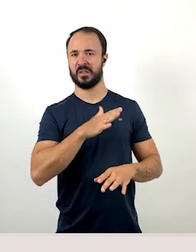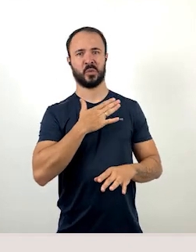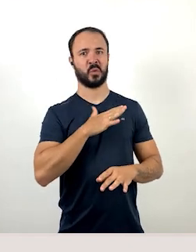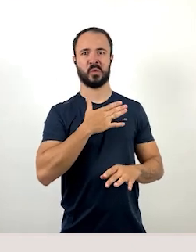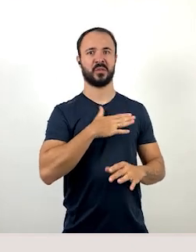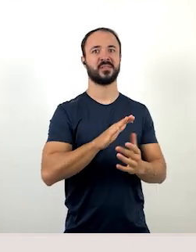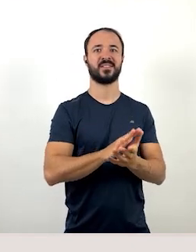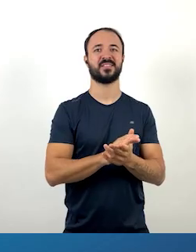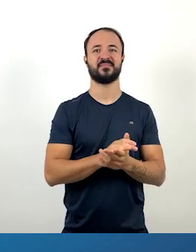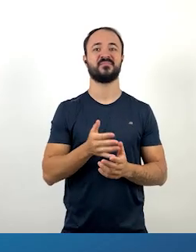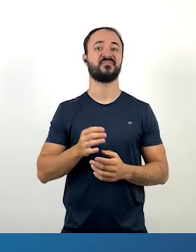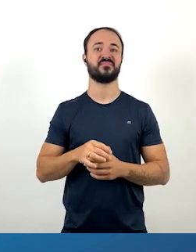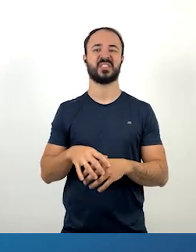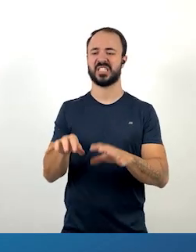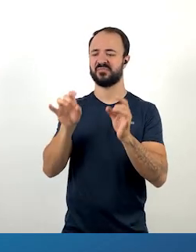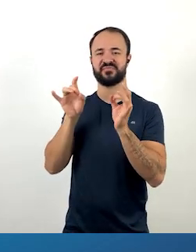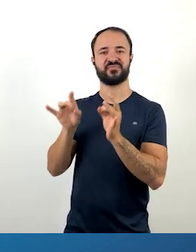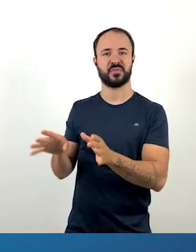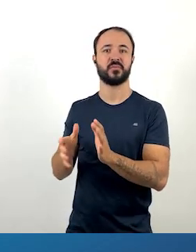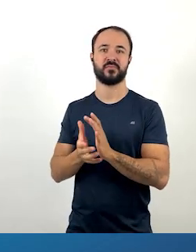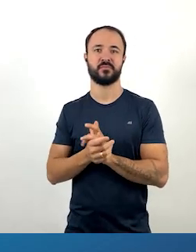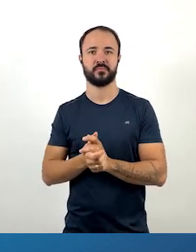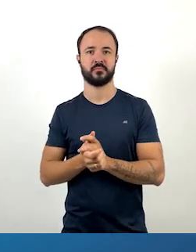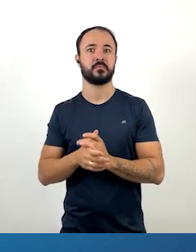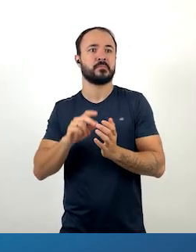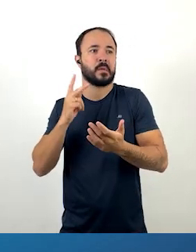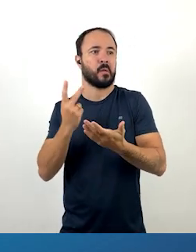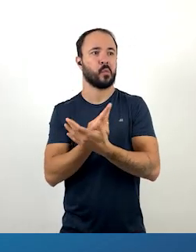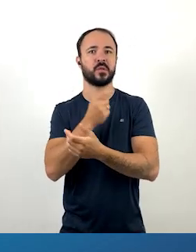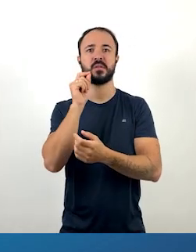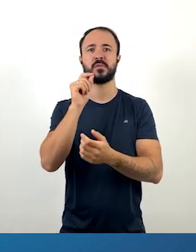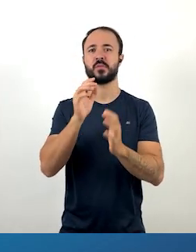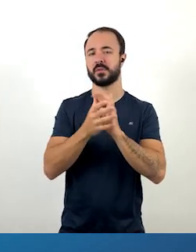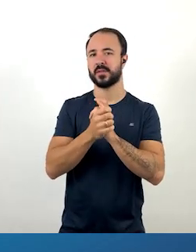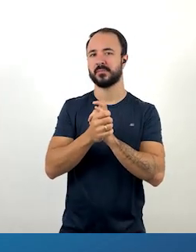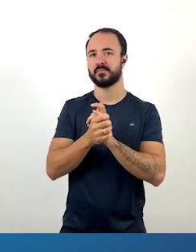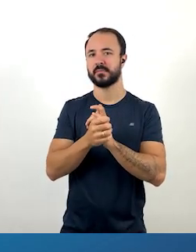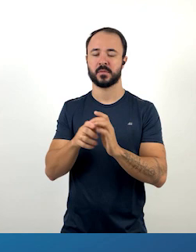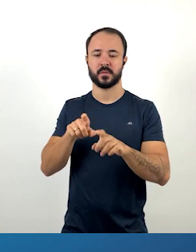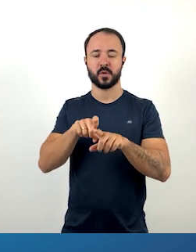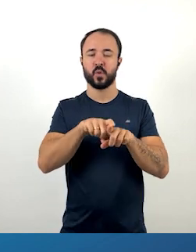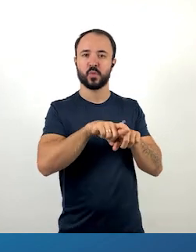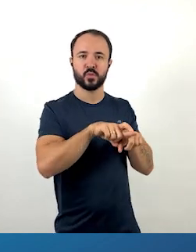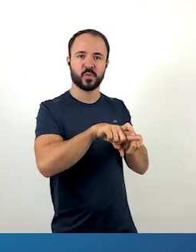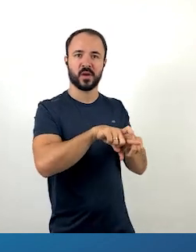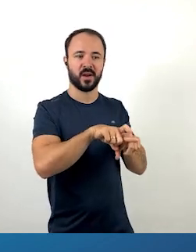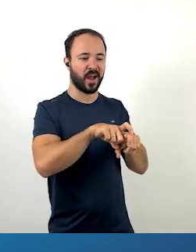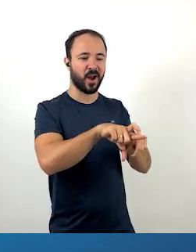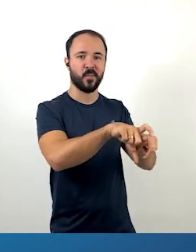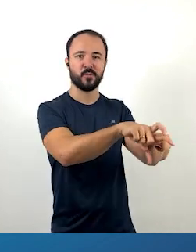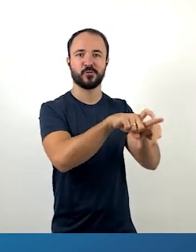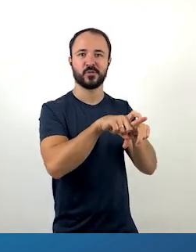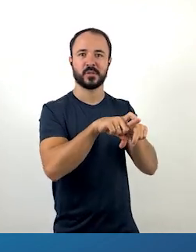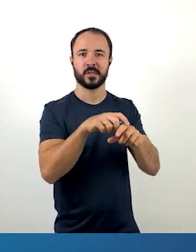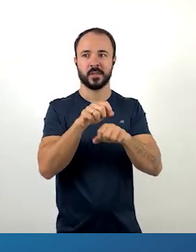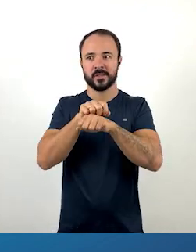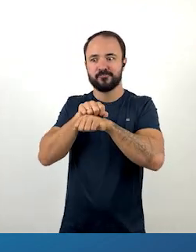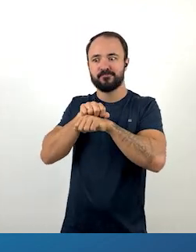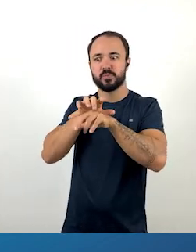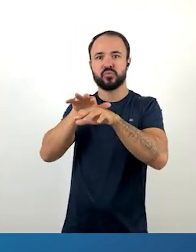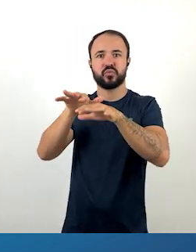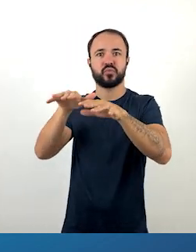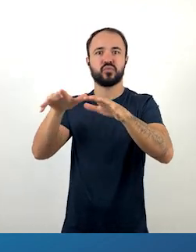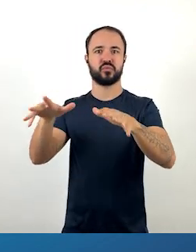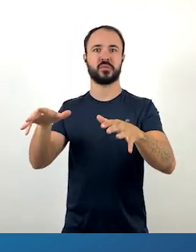meio. O que aconteceu? Esses caramujos se reproduziram de forma totalmente não controlada